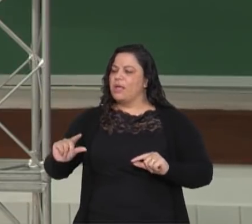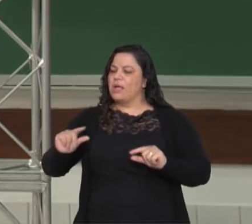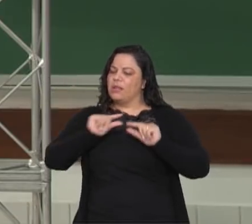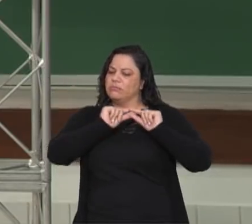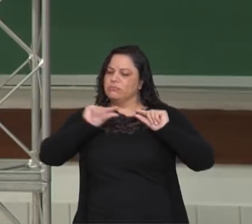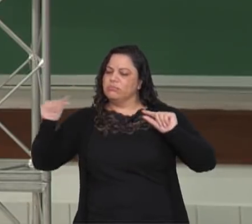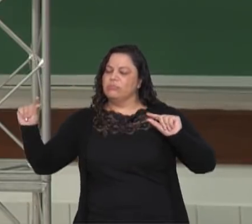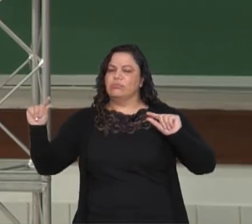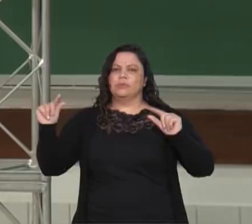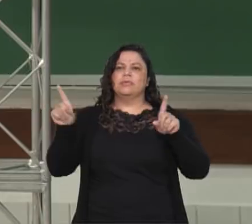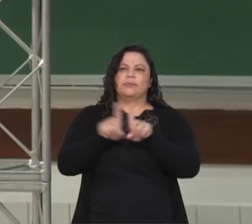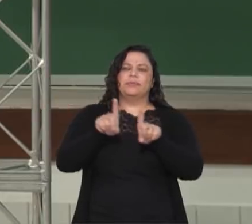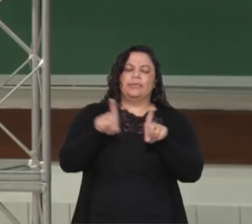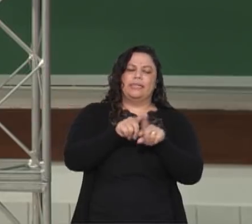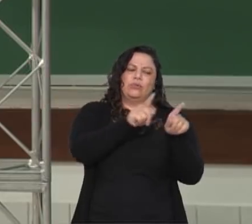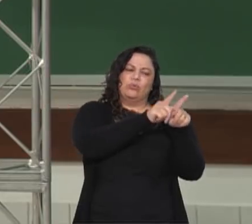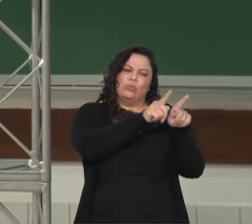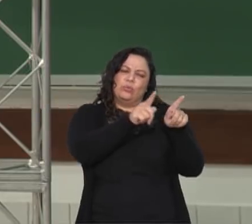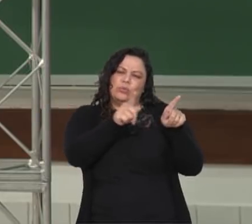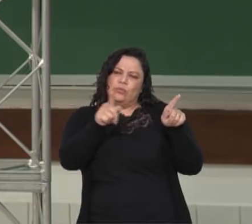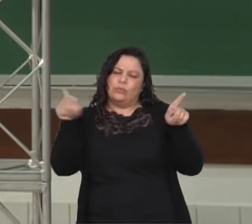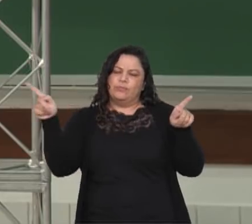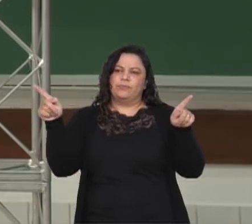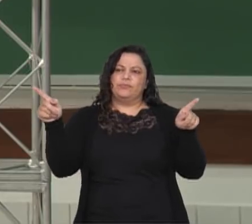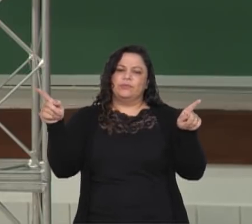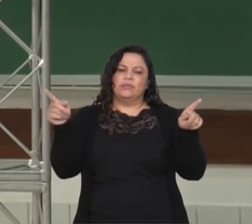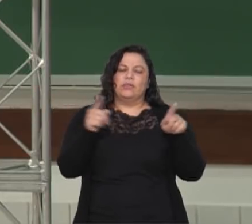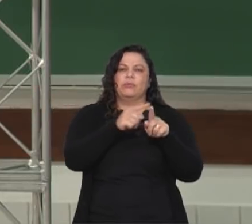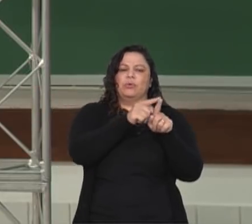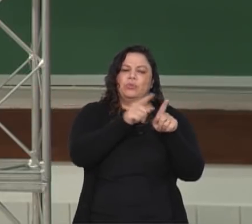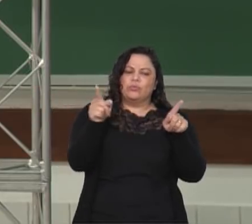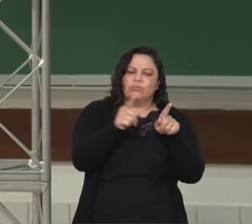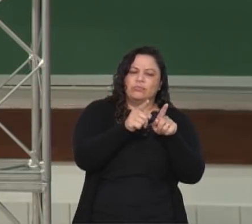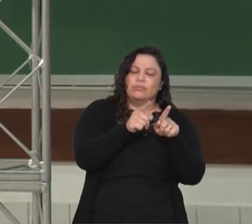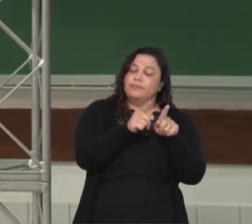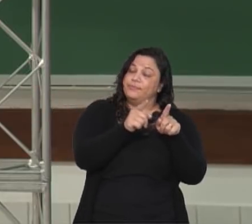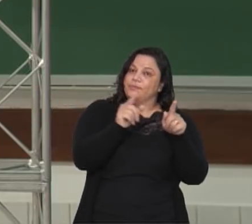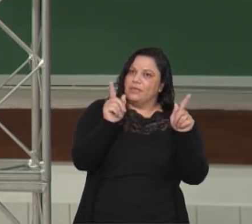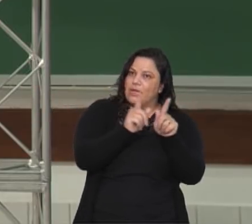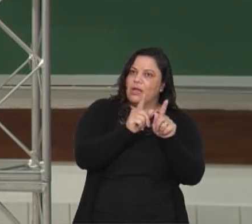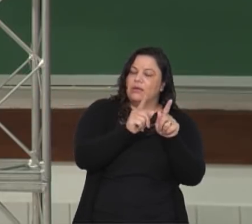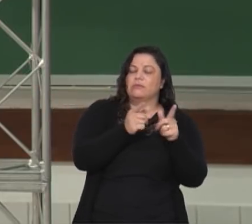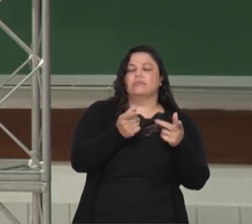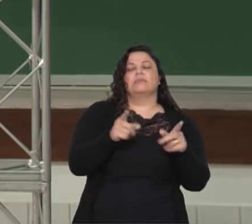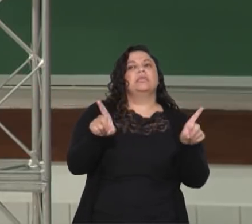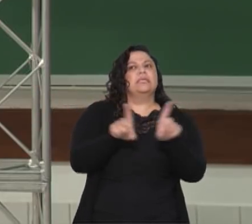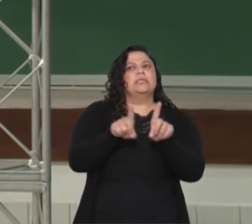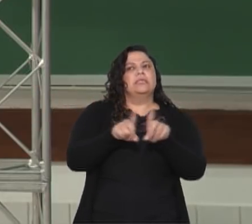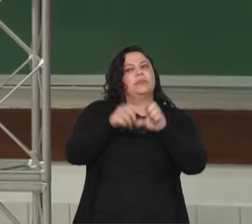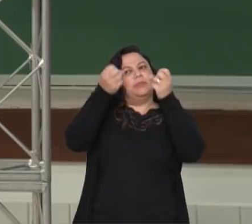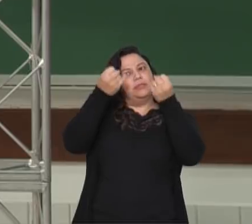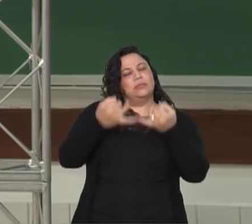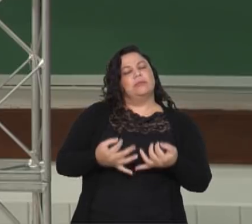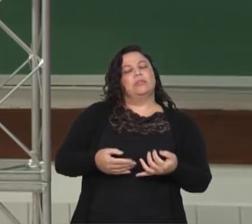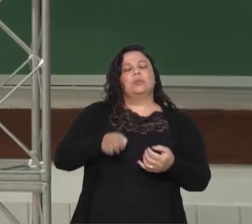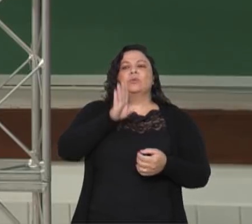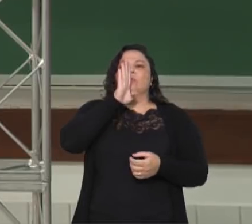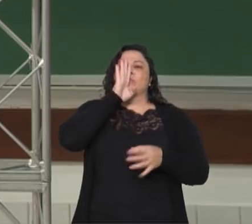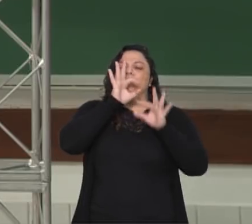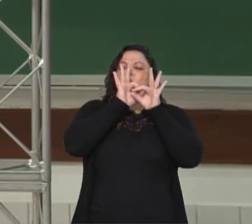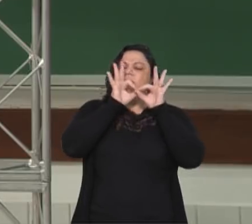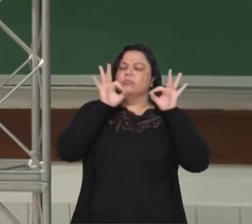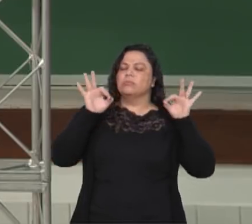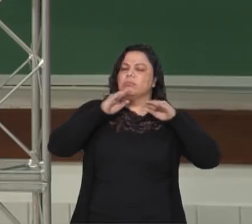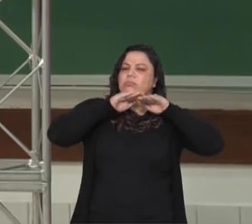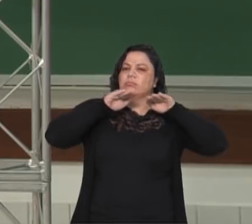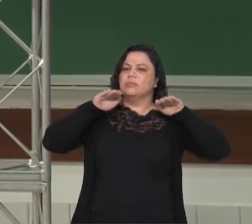da intensidade e do timbre, a gente caracterizou cada um deles. E depois ainda falamos do silêncio e do ruído.